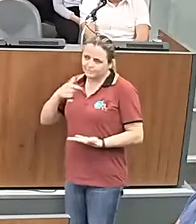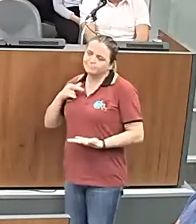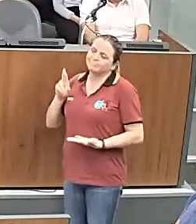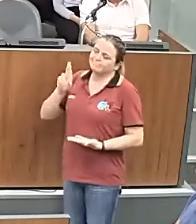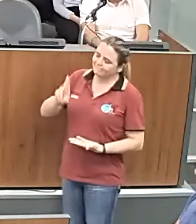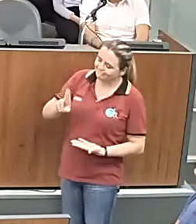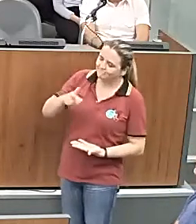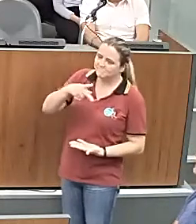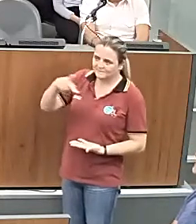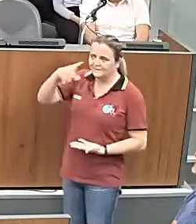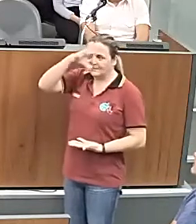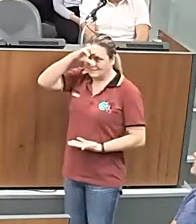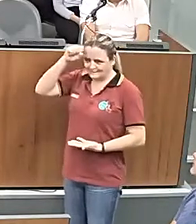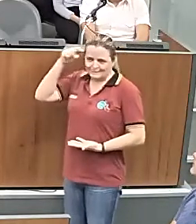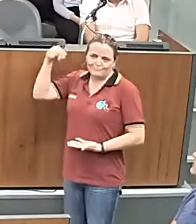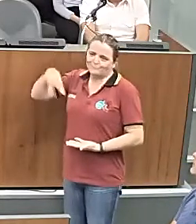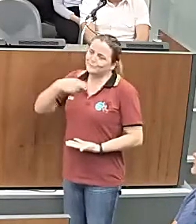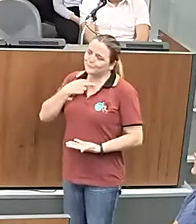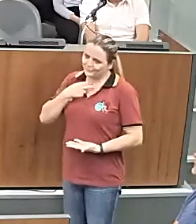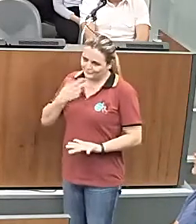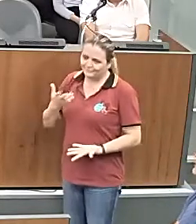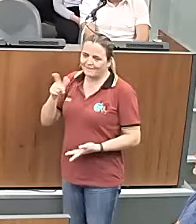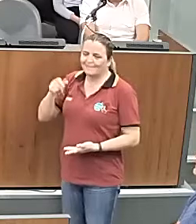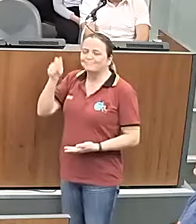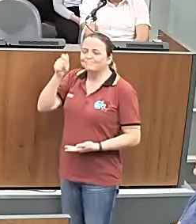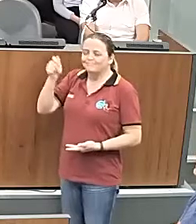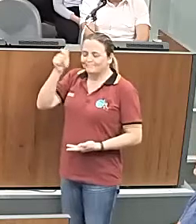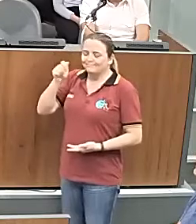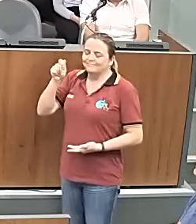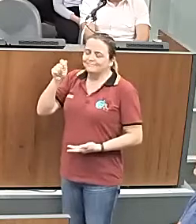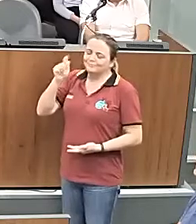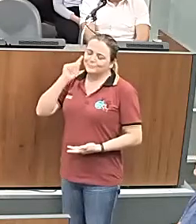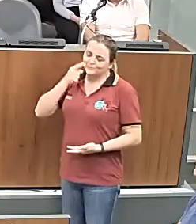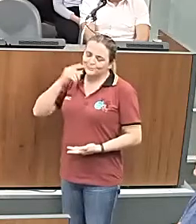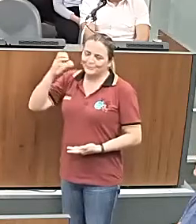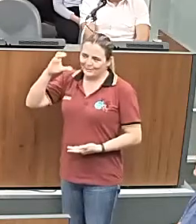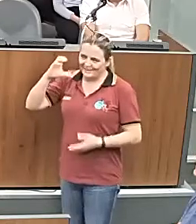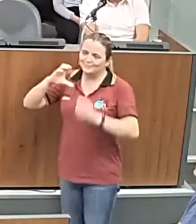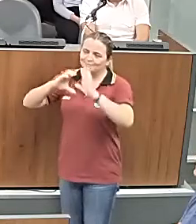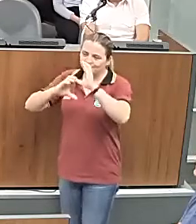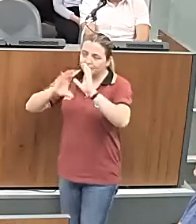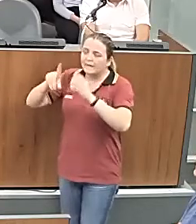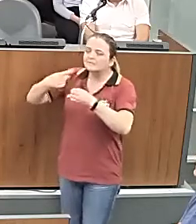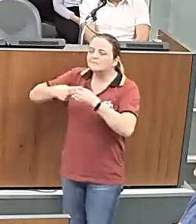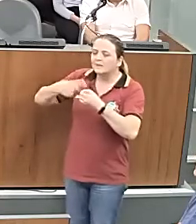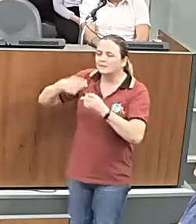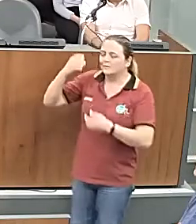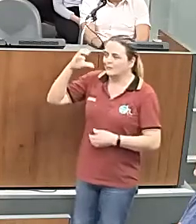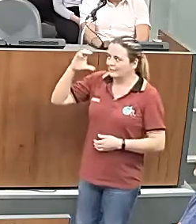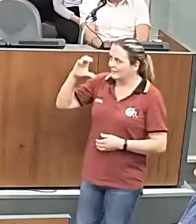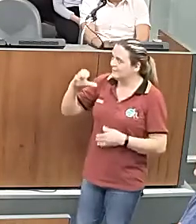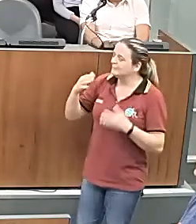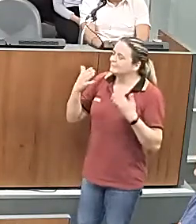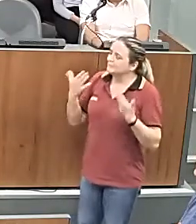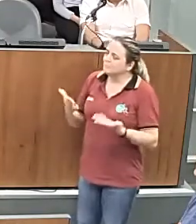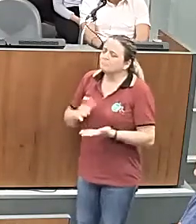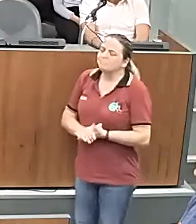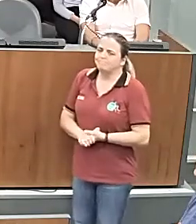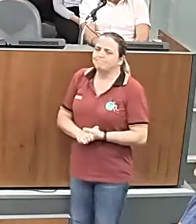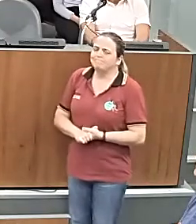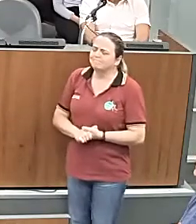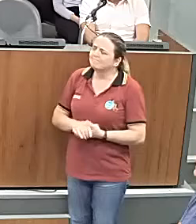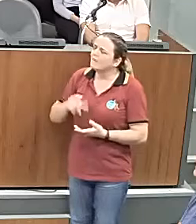Bom, eu sou a Luciene, estou aqui representando o presidente da Associação dos Surdos de Contagem, que não pôde comparecer.